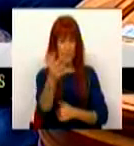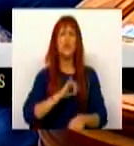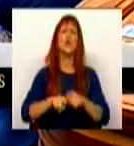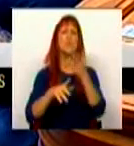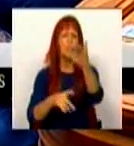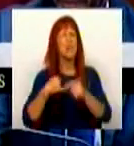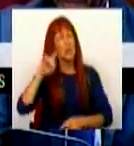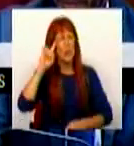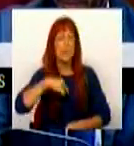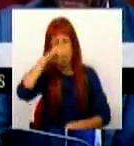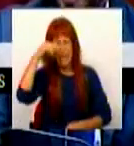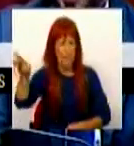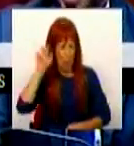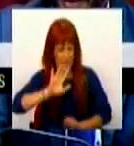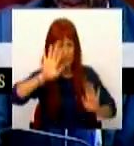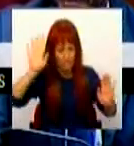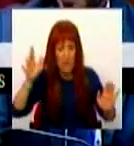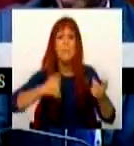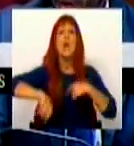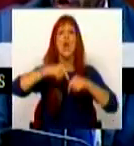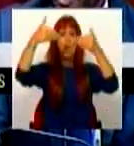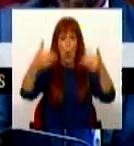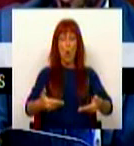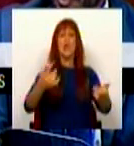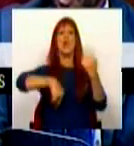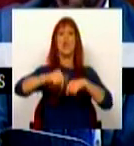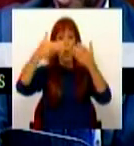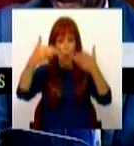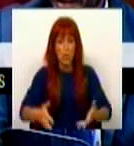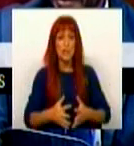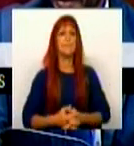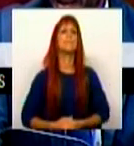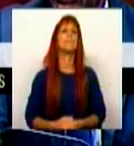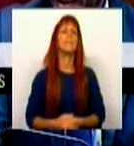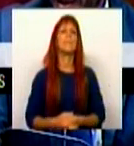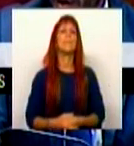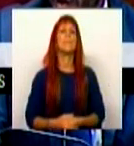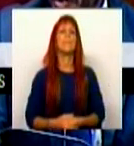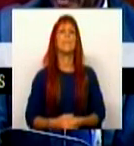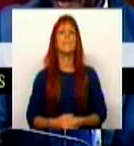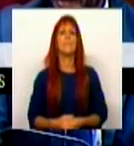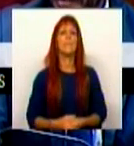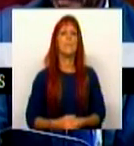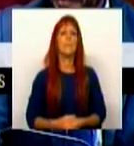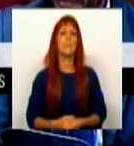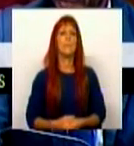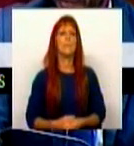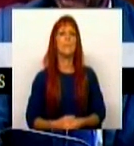deputados, eu sei que custa ouvir, mas nós hoje, aí...